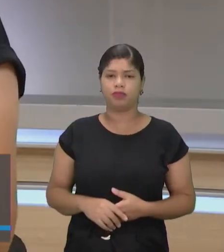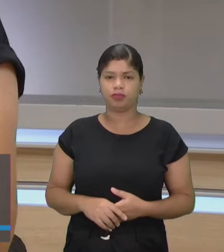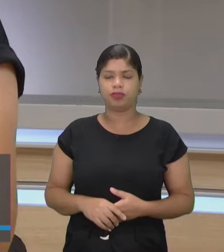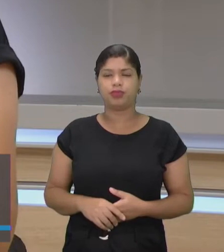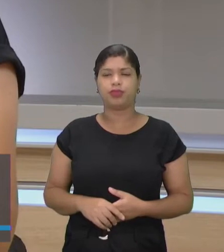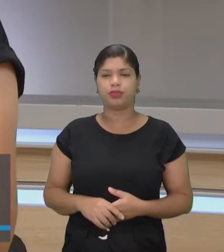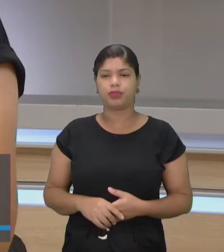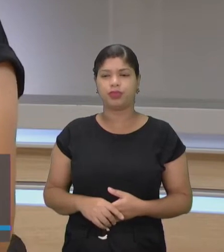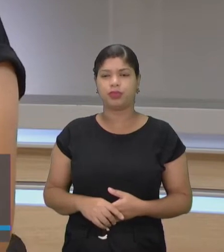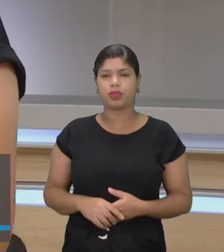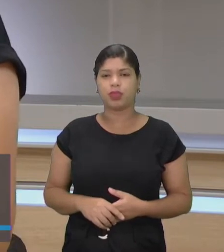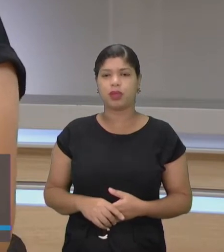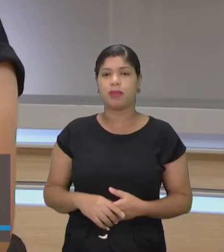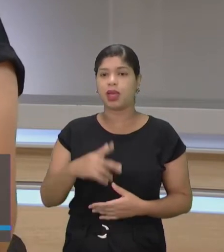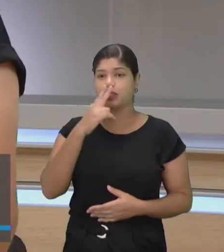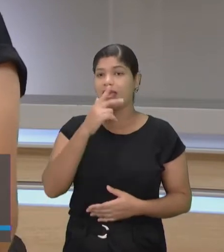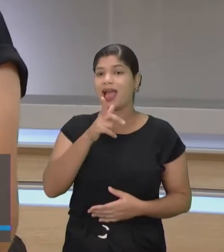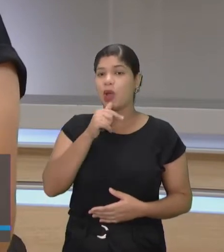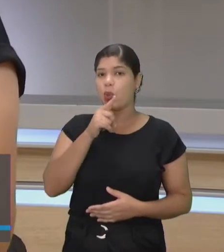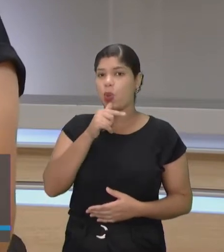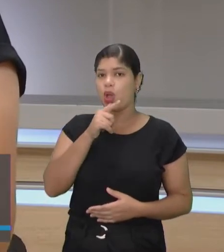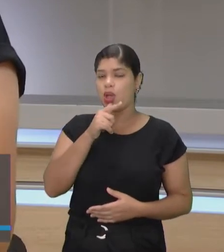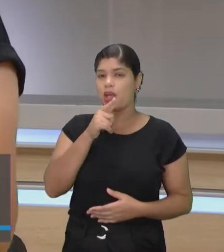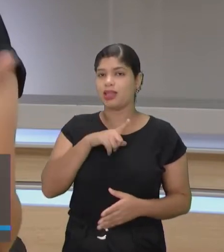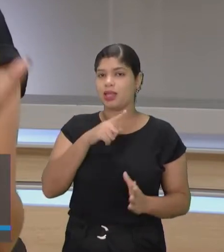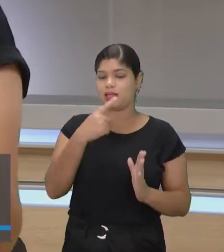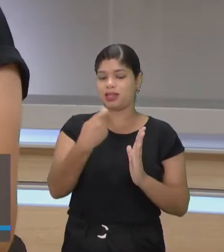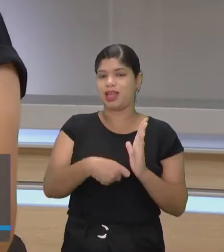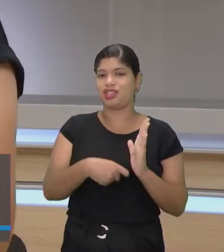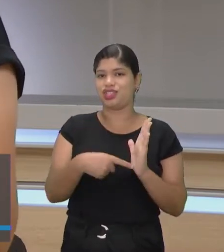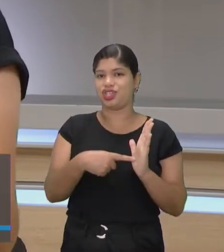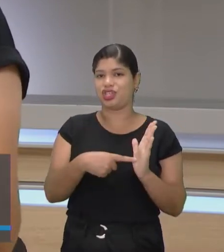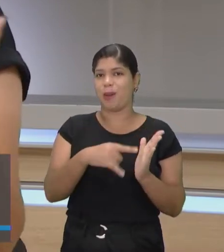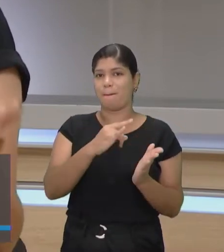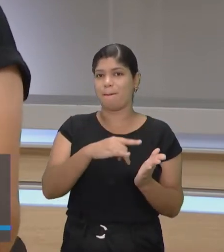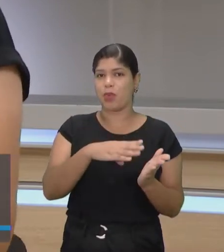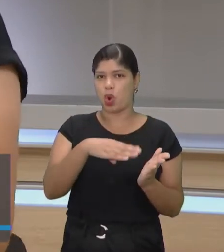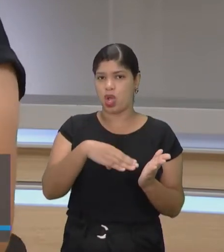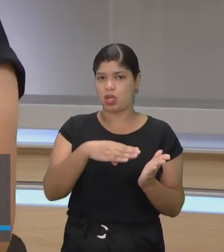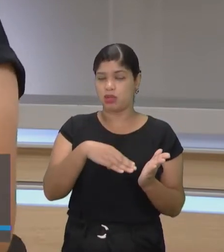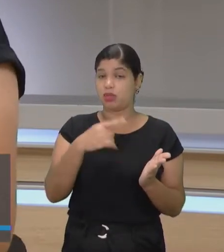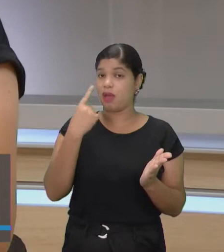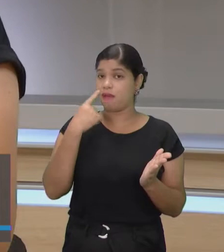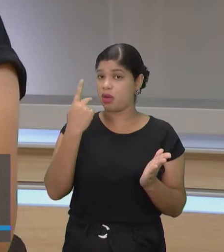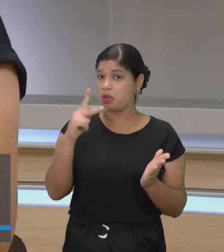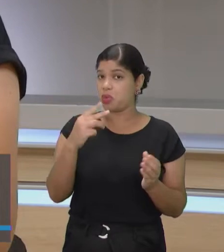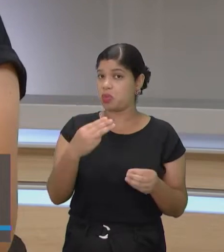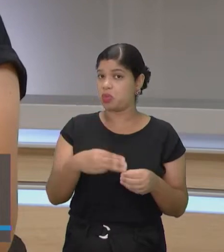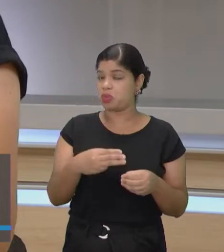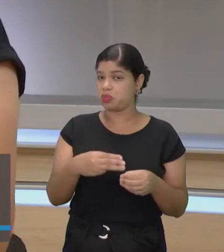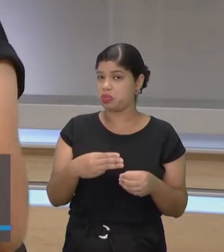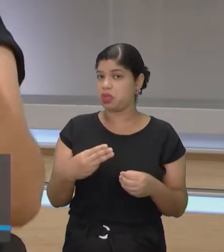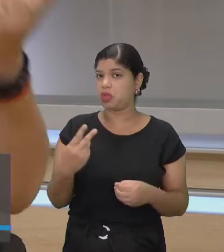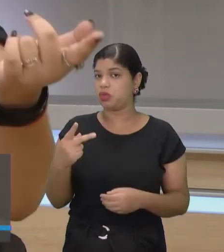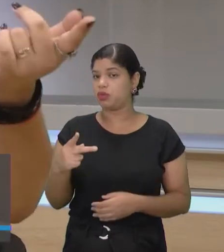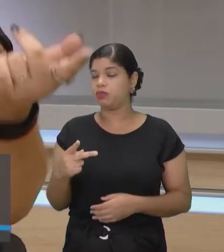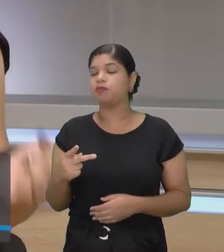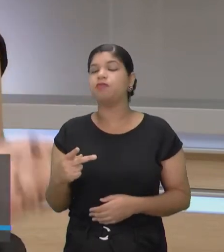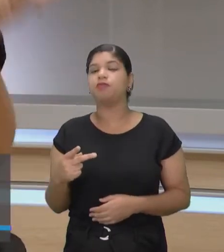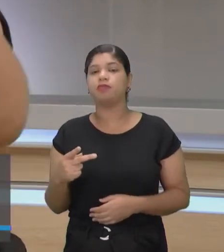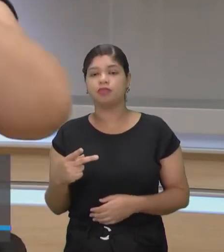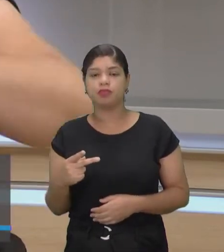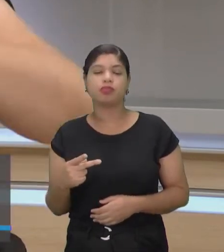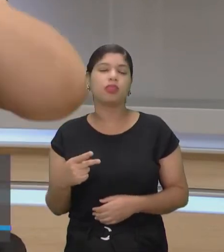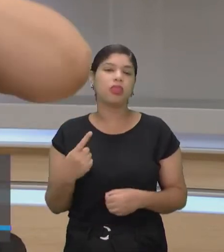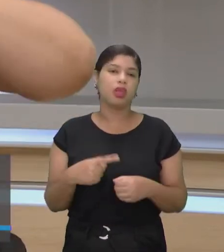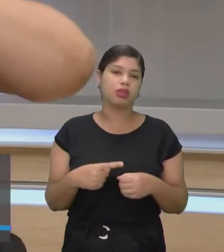a água. Né? Então, veja aí no seu estado, na sua cidade, né, quem é o seu fornecedor de água. Então, se você não achar no